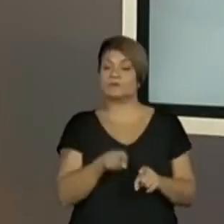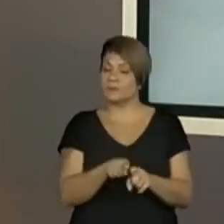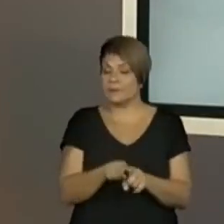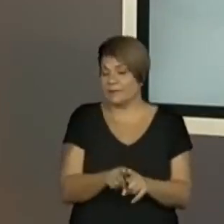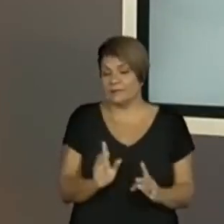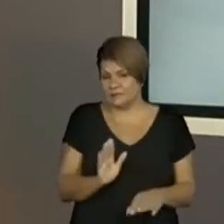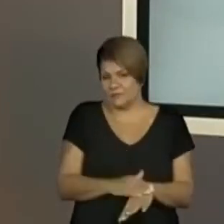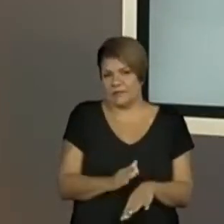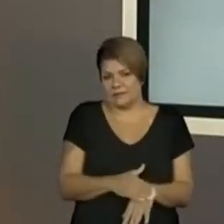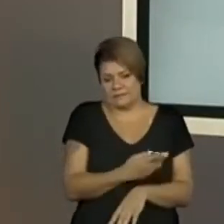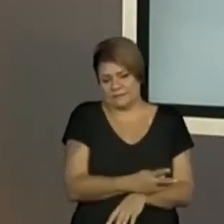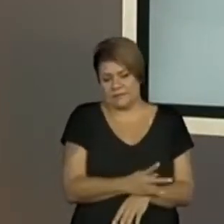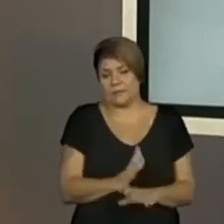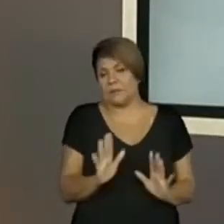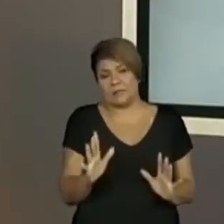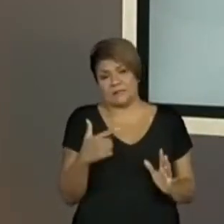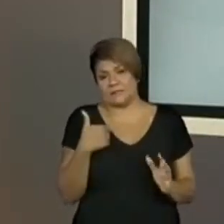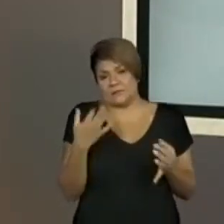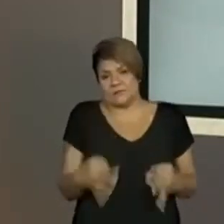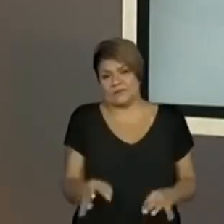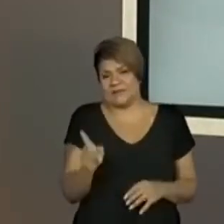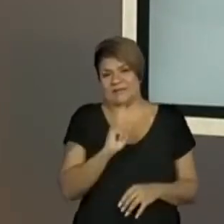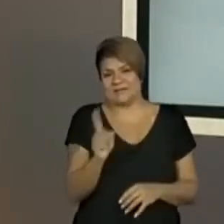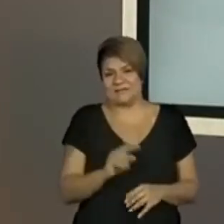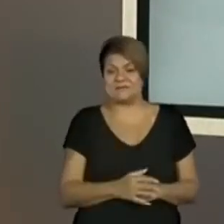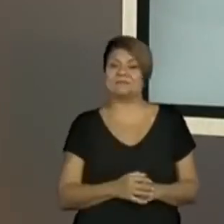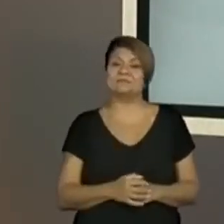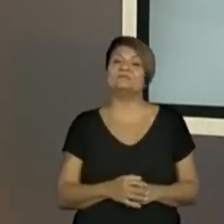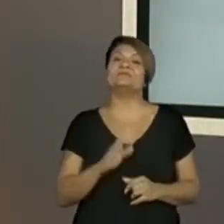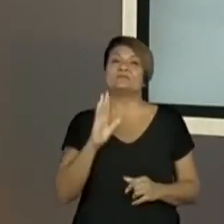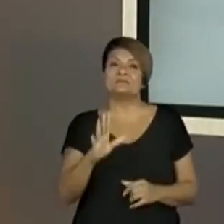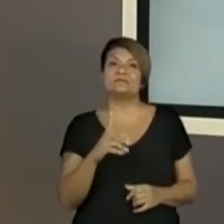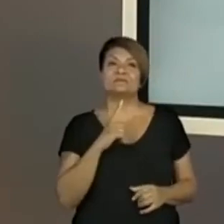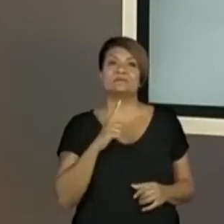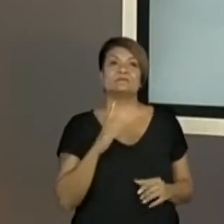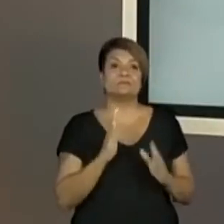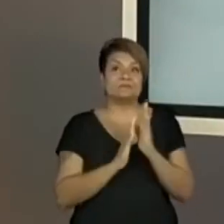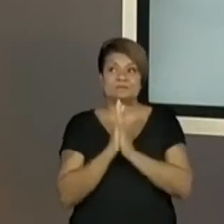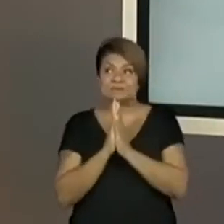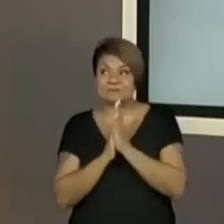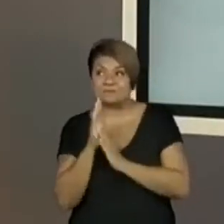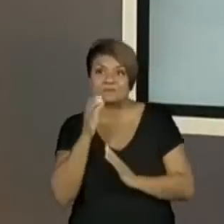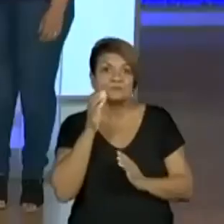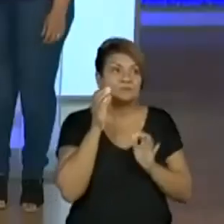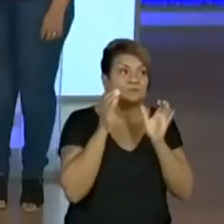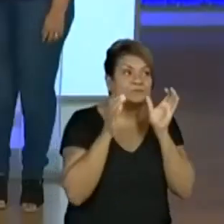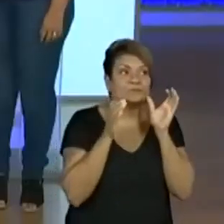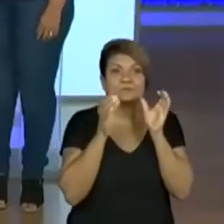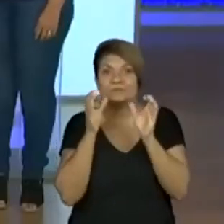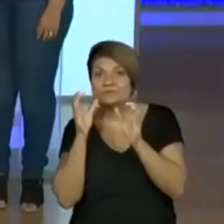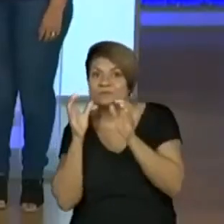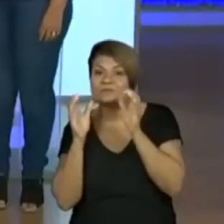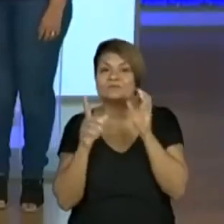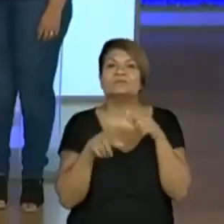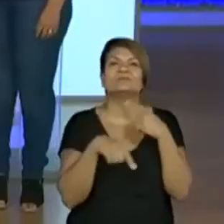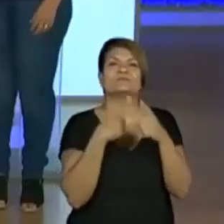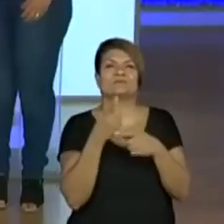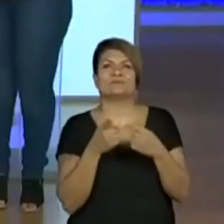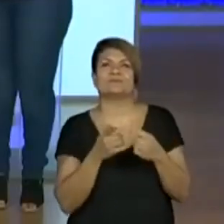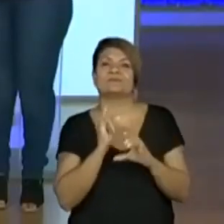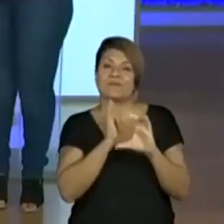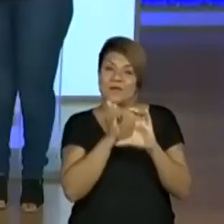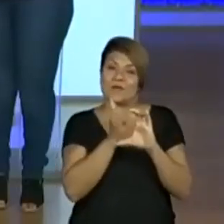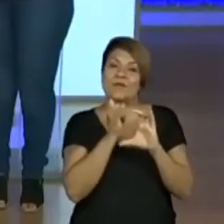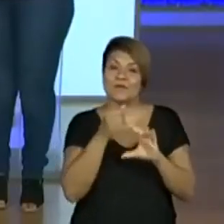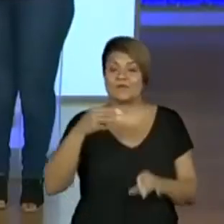dessa história, ainda é muito mistério. A gente não consegue entender. E tem toda essa questão de... Acabou de responder. É um conto de mistério, Flor.